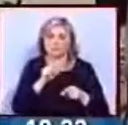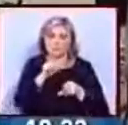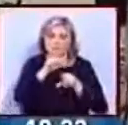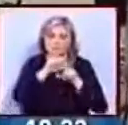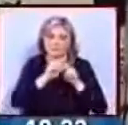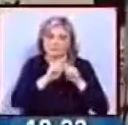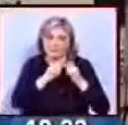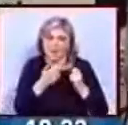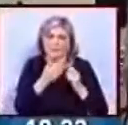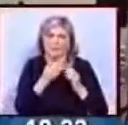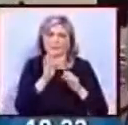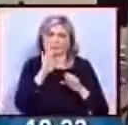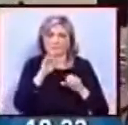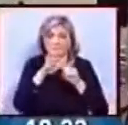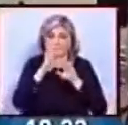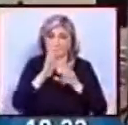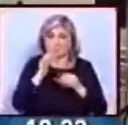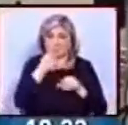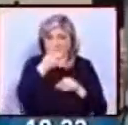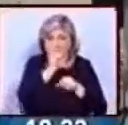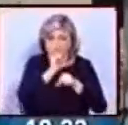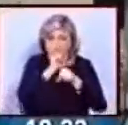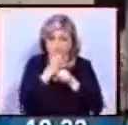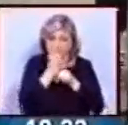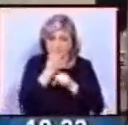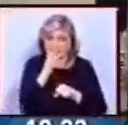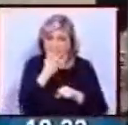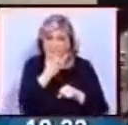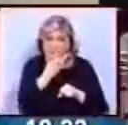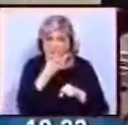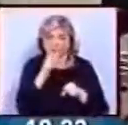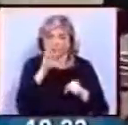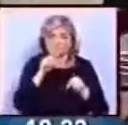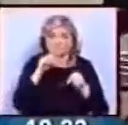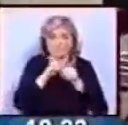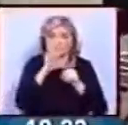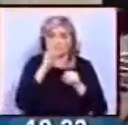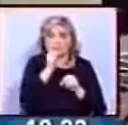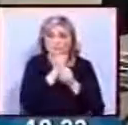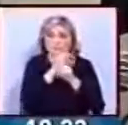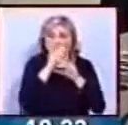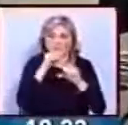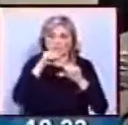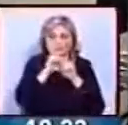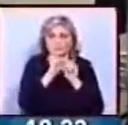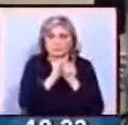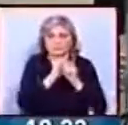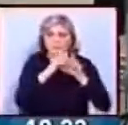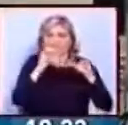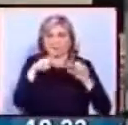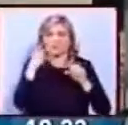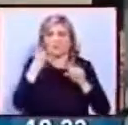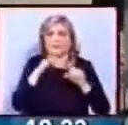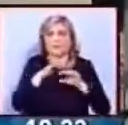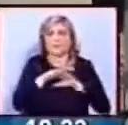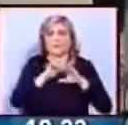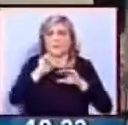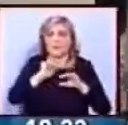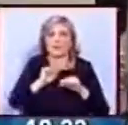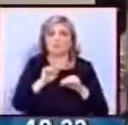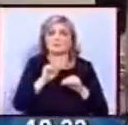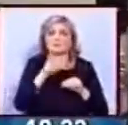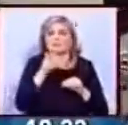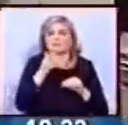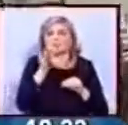isto é, a abertura da artéria com a dilatação com um balão e depois habitualmente a colocação de uma malha metálica para manter a artéria